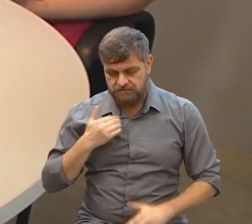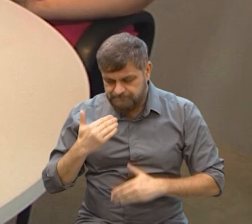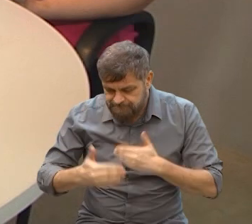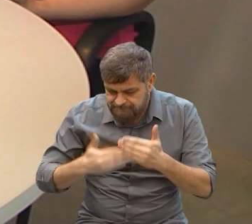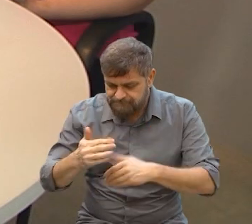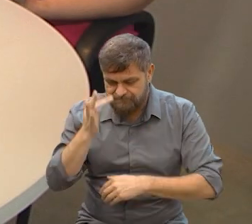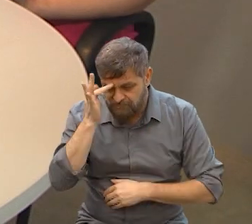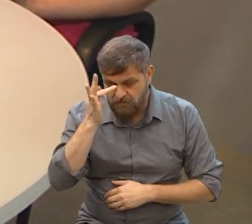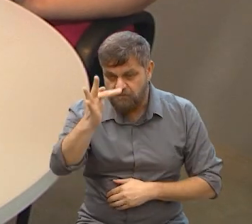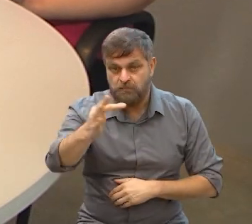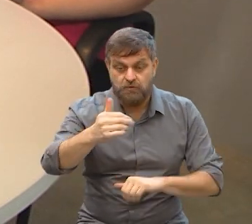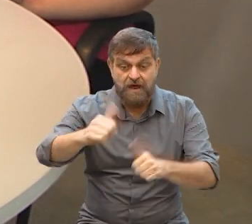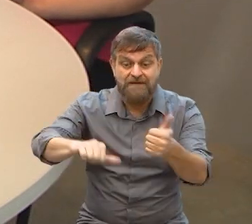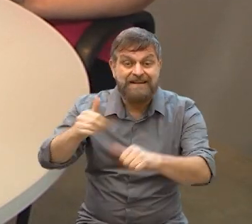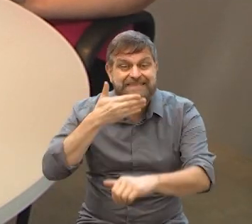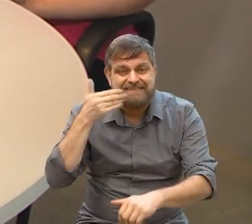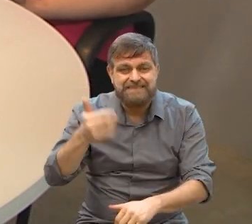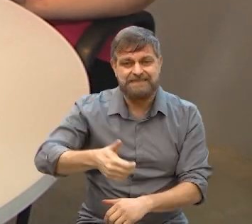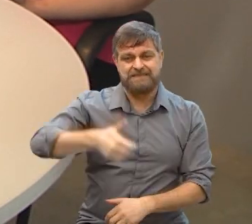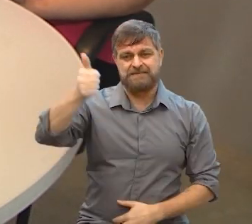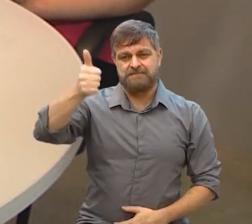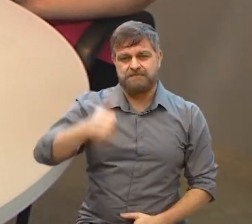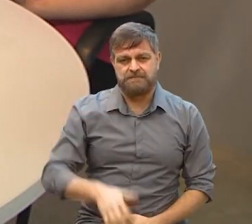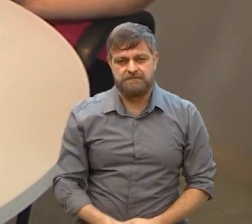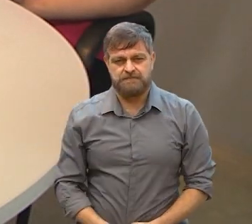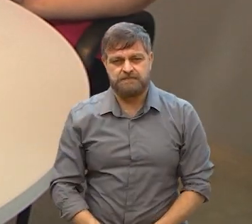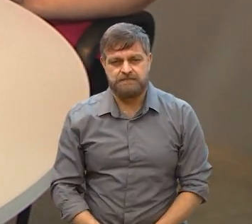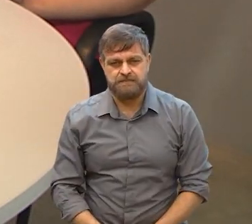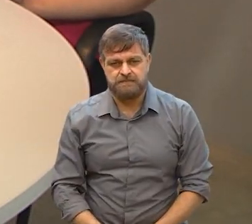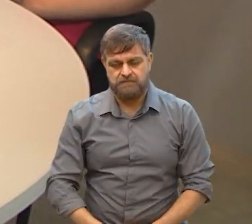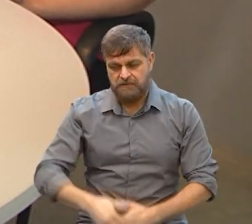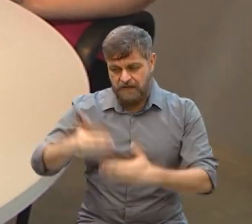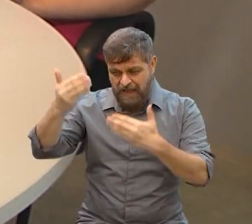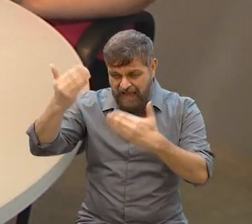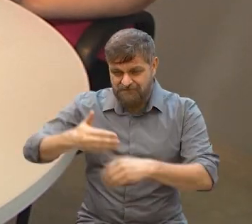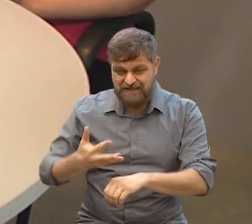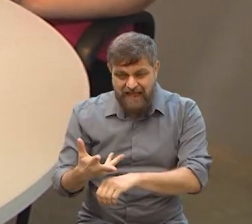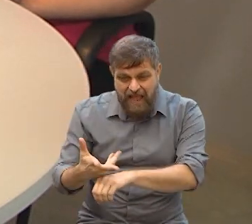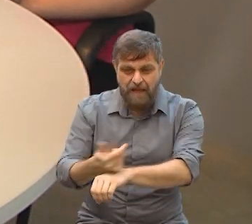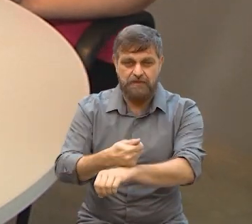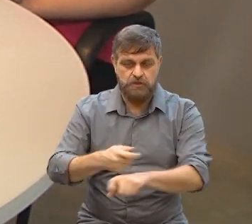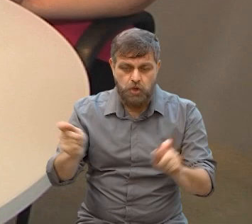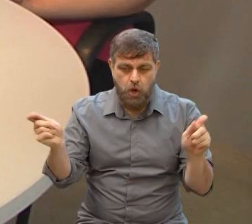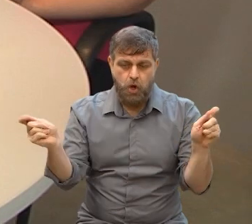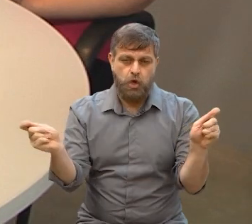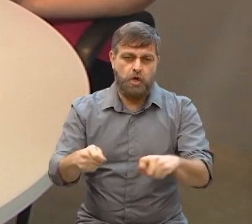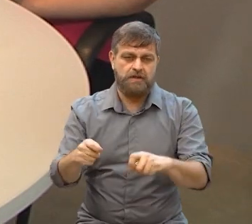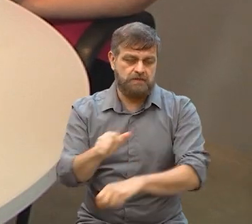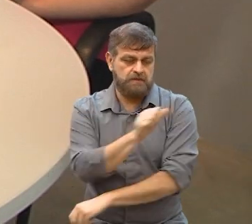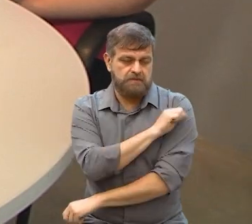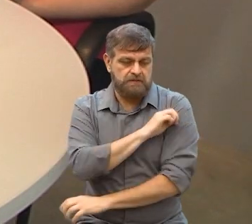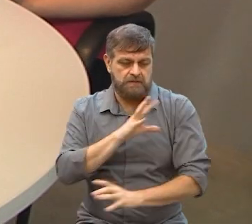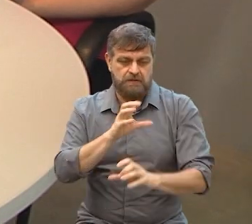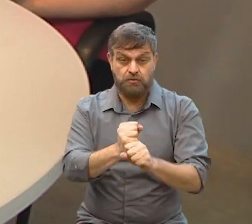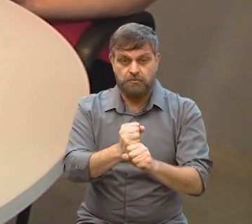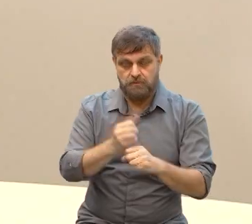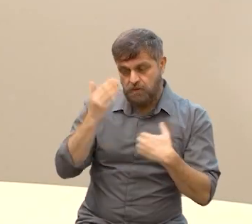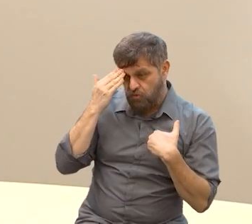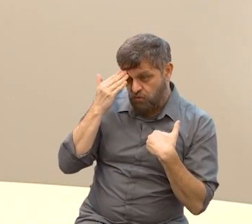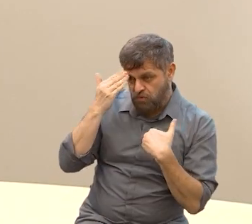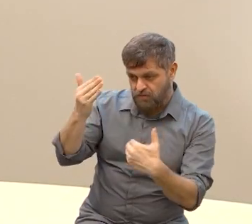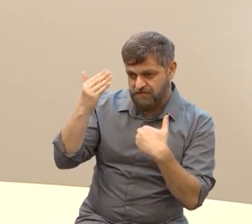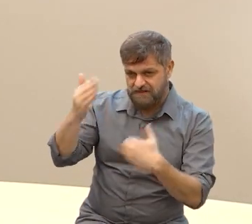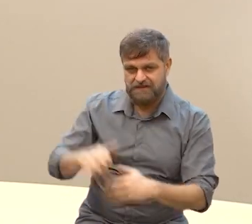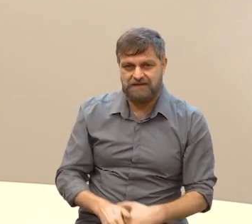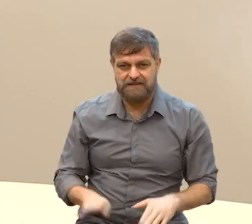futuro melhor de avaliação, né? Sem dúvida. Que avalie todas as competências daquele indivíduo, né? Muito obrigada e